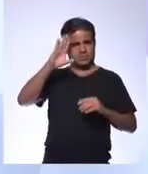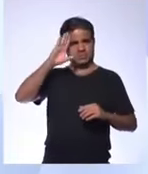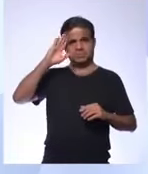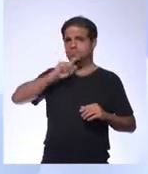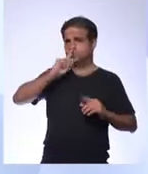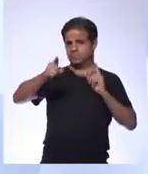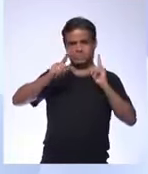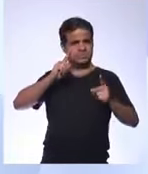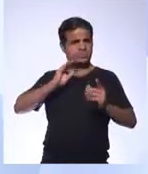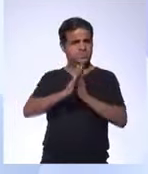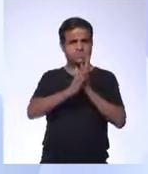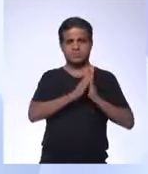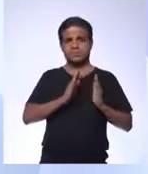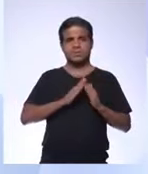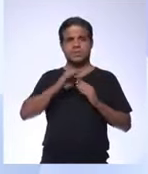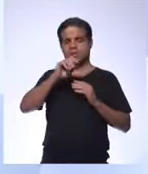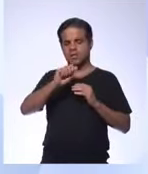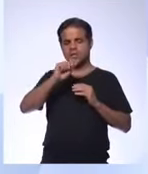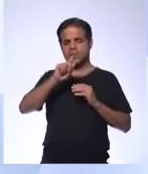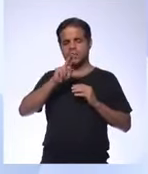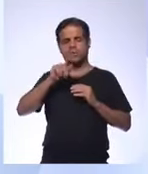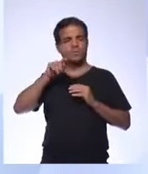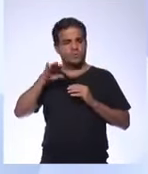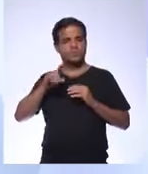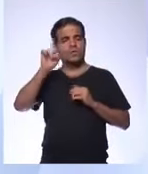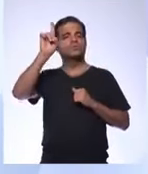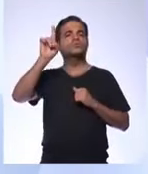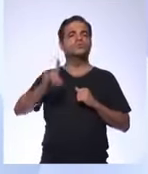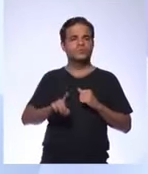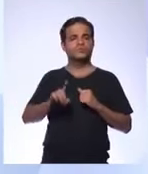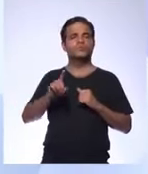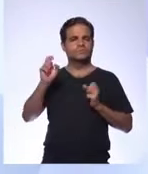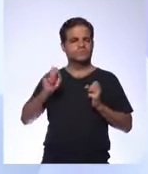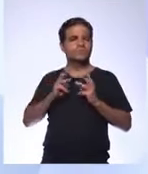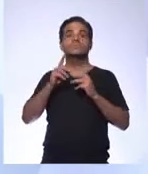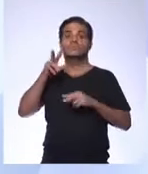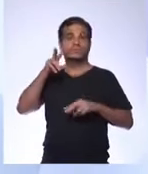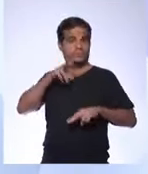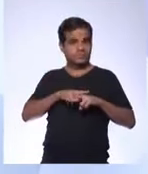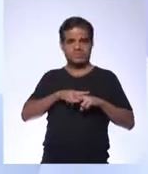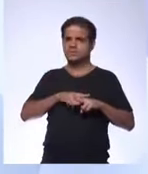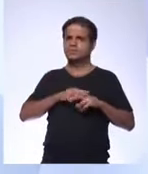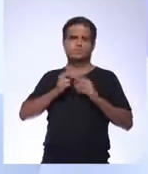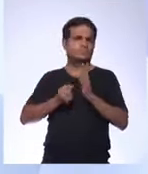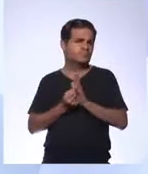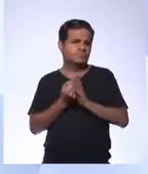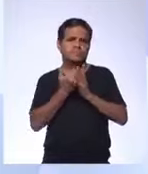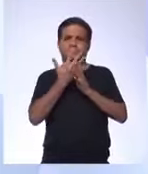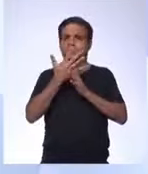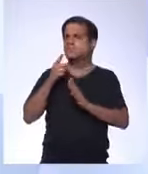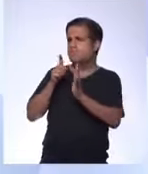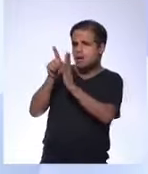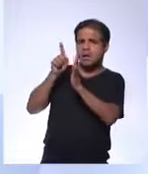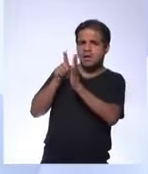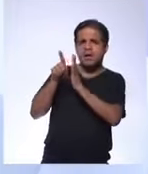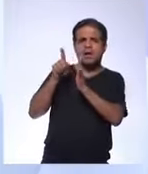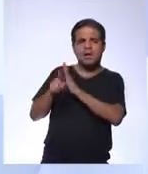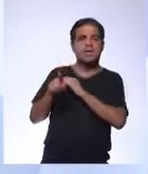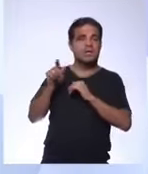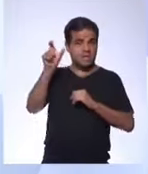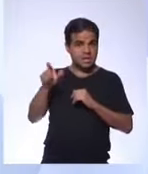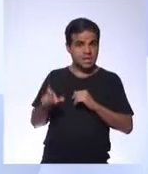casa. O Augusto Boal, que é o diretor desse espetáculo, foi preso diversas vezes, interrogado. Ele